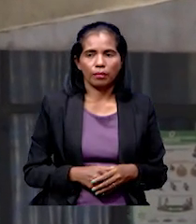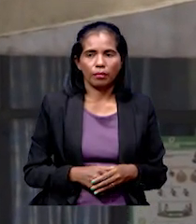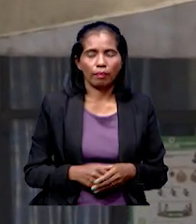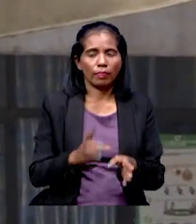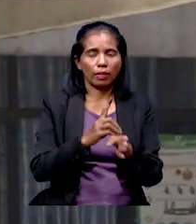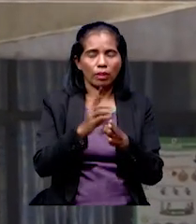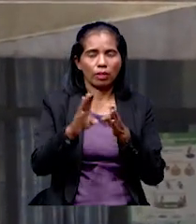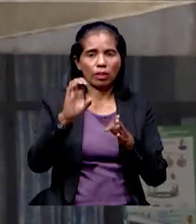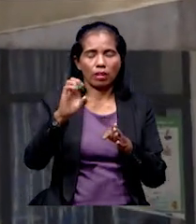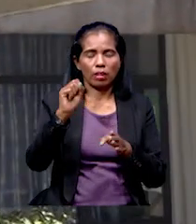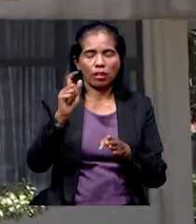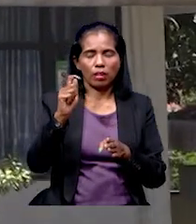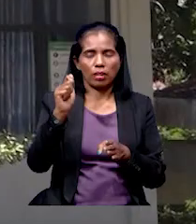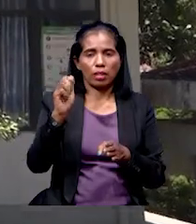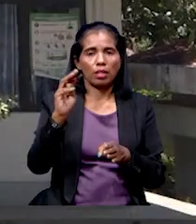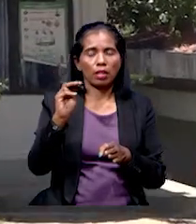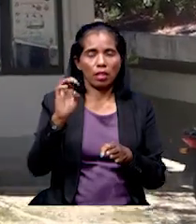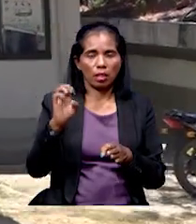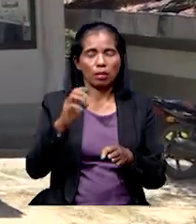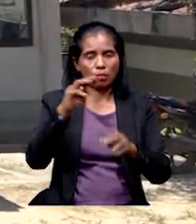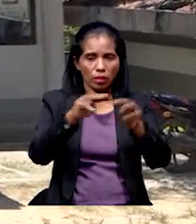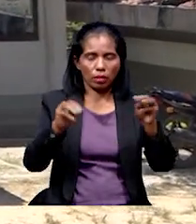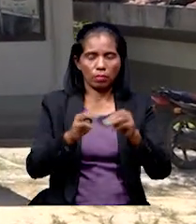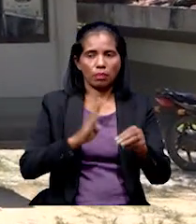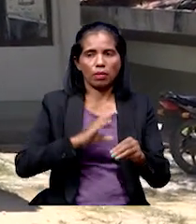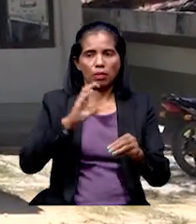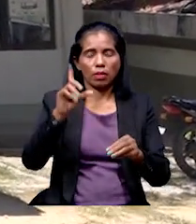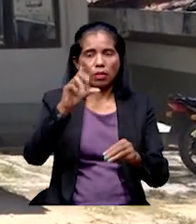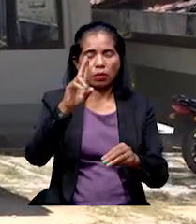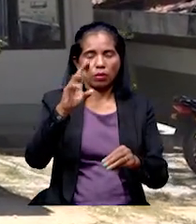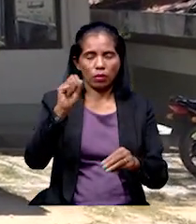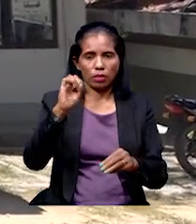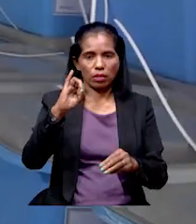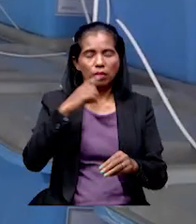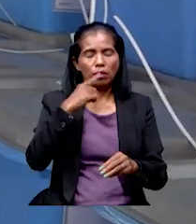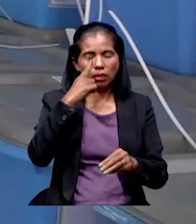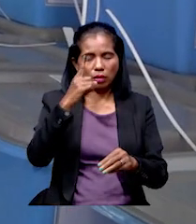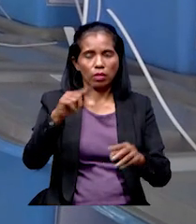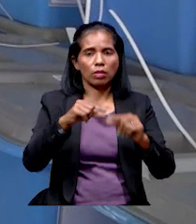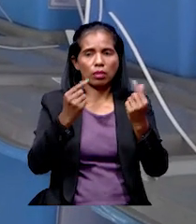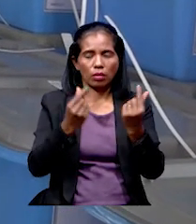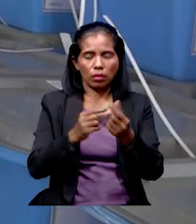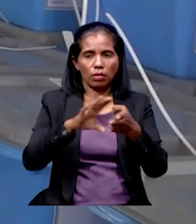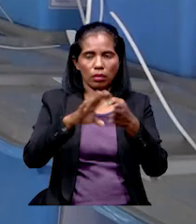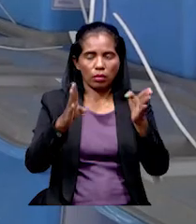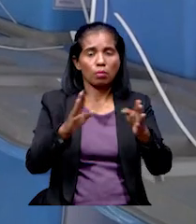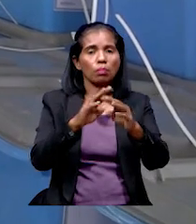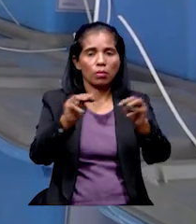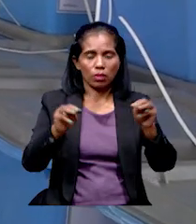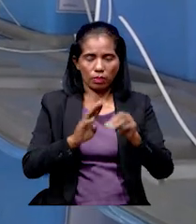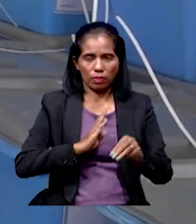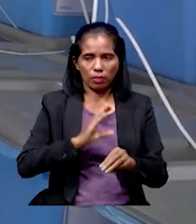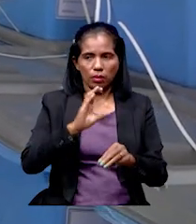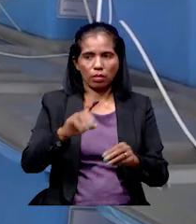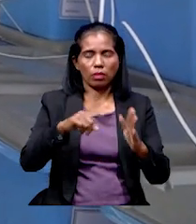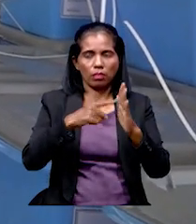Diretor estado município Bocau Lúcio Freitas Atolia Hiracne relaciona com a equipa órgão eleitoral município Bocau nebe